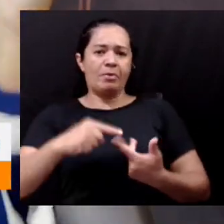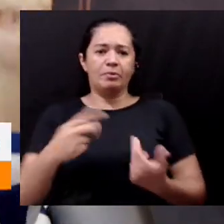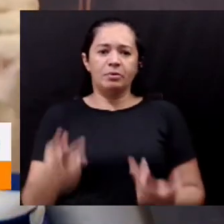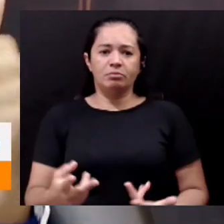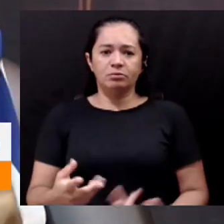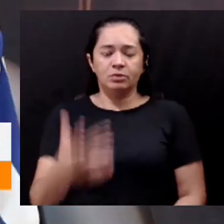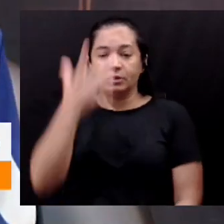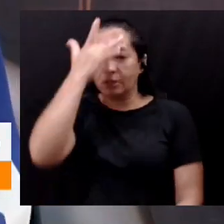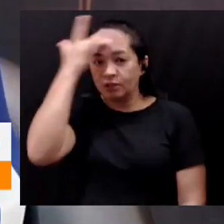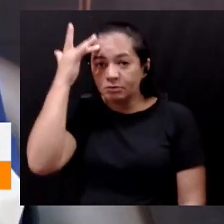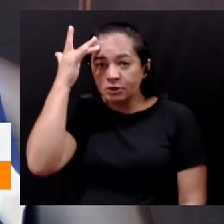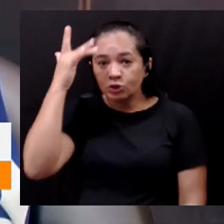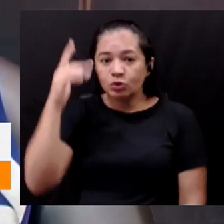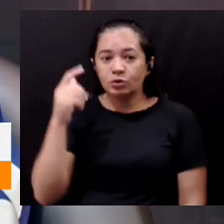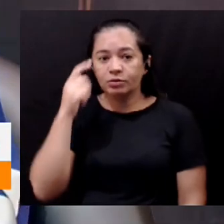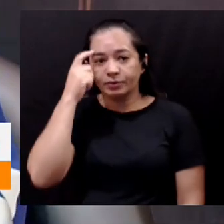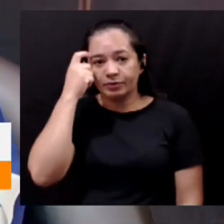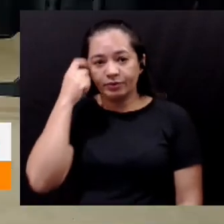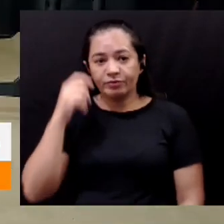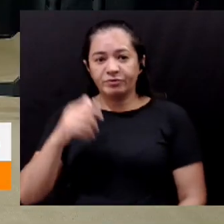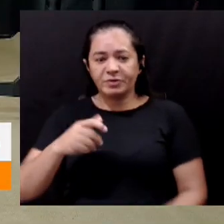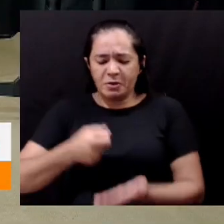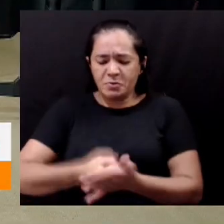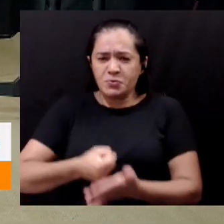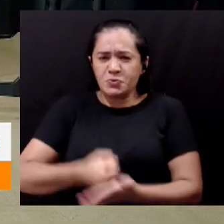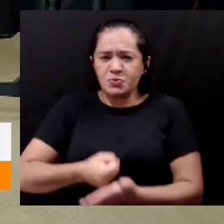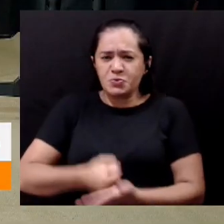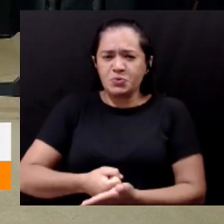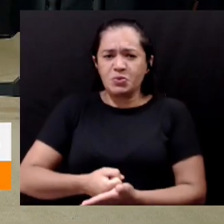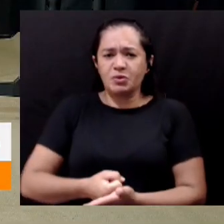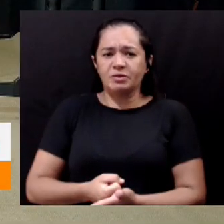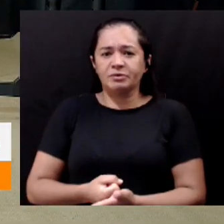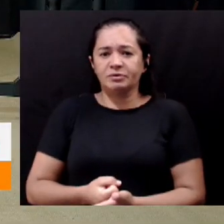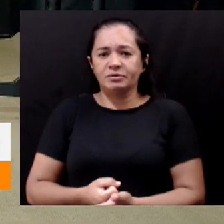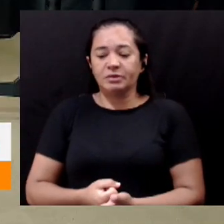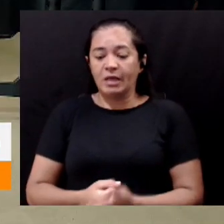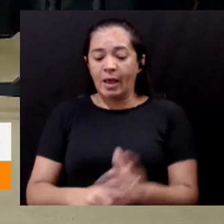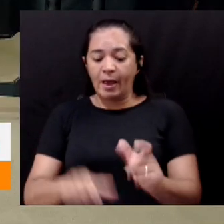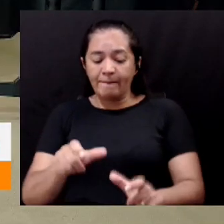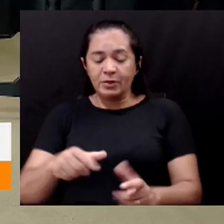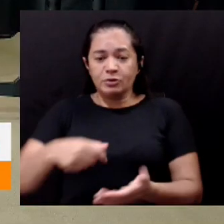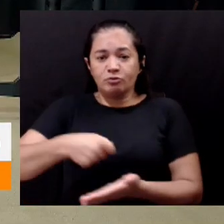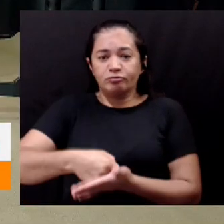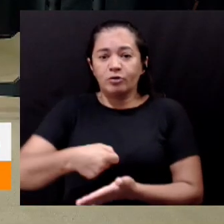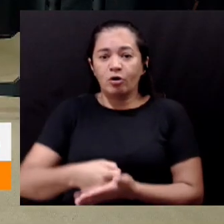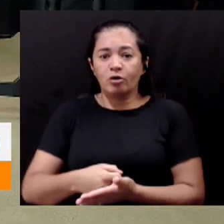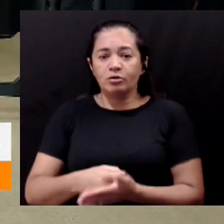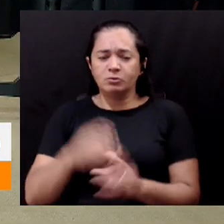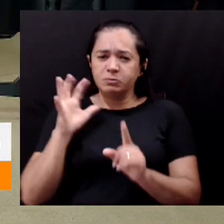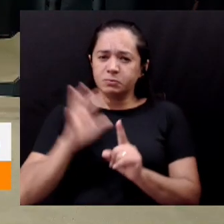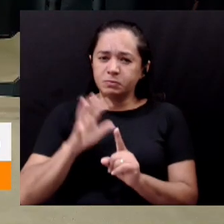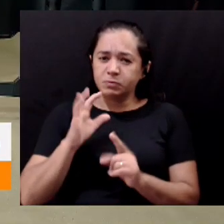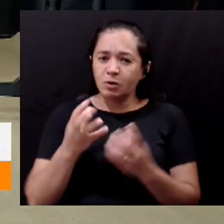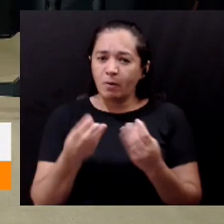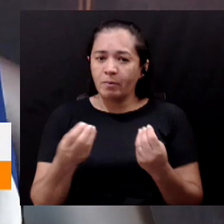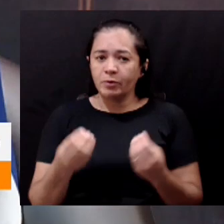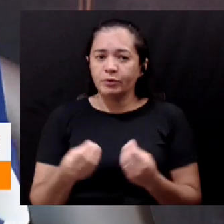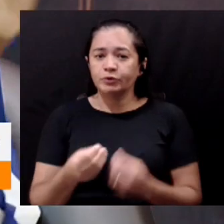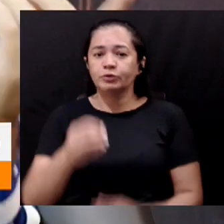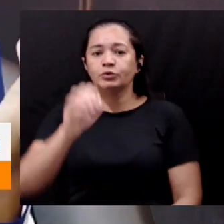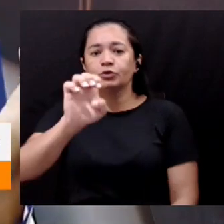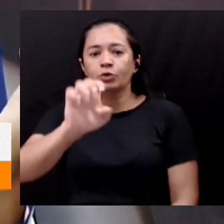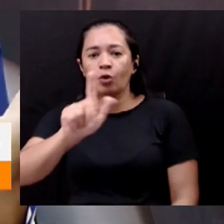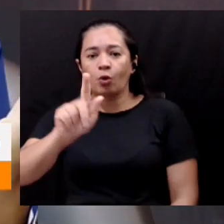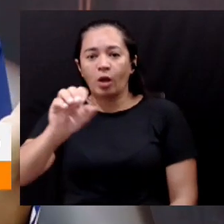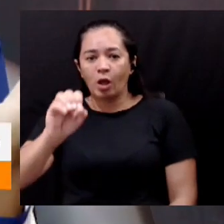têm a autocobrança, né, essa questão de uma pressão muito grande. Então, vamos lá, o ego não é ruim, o ego é Uhum, bom. Agora,